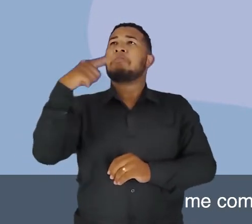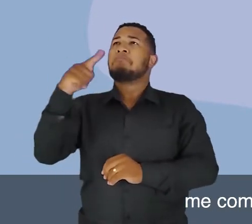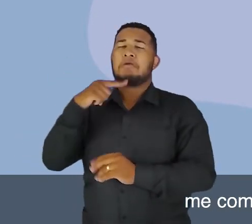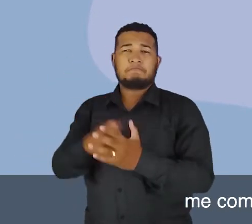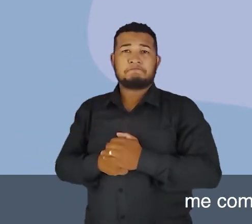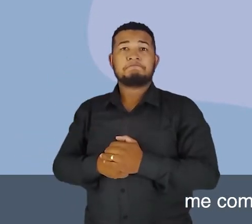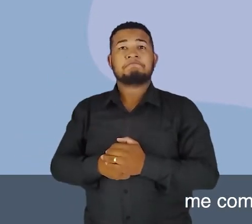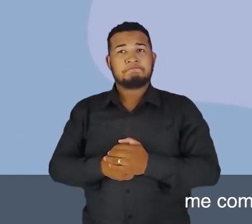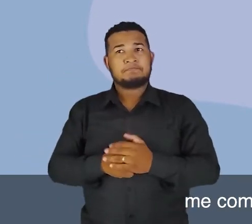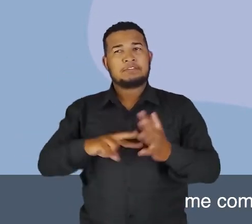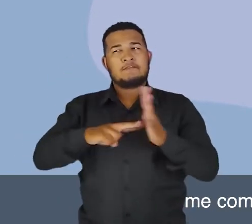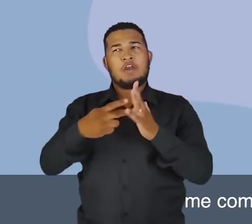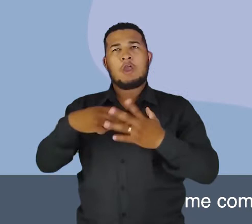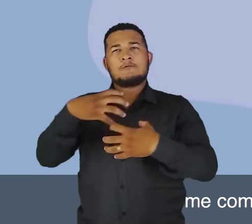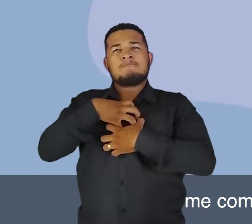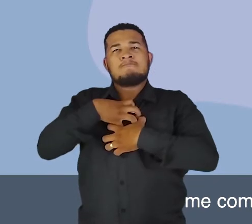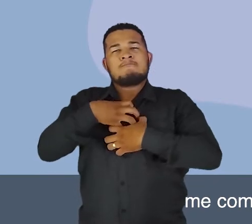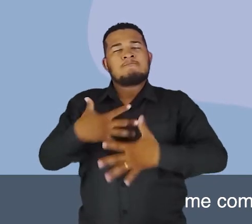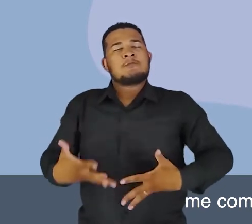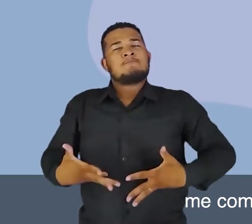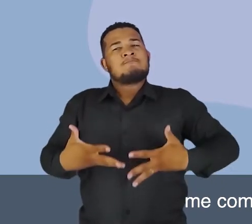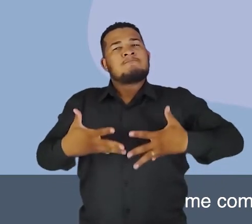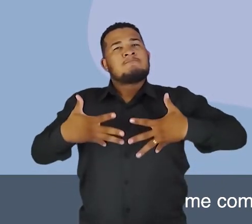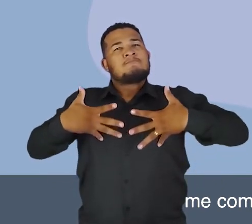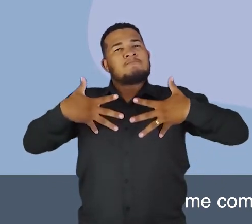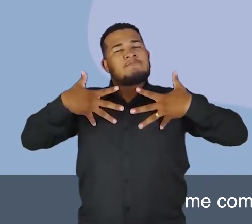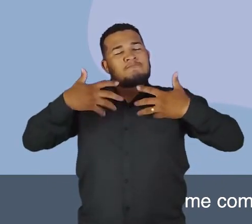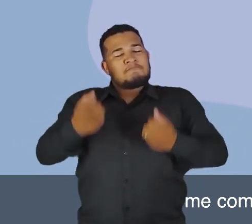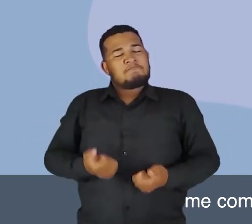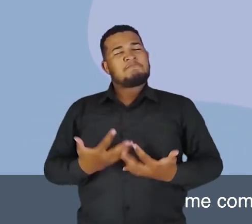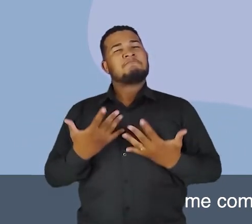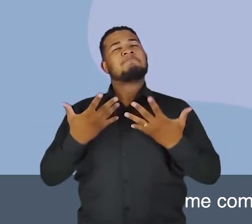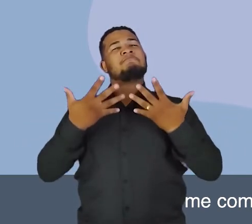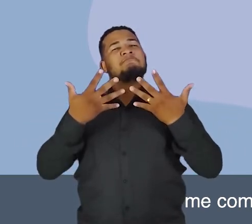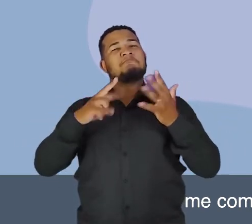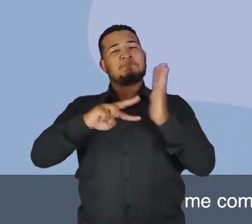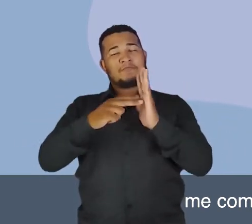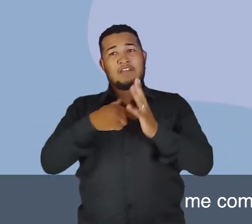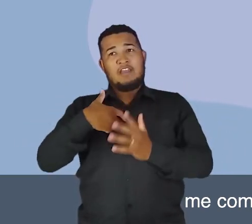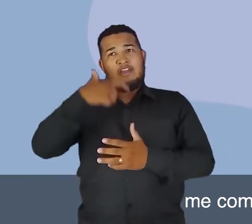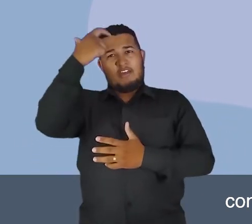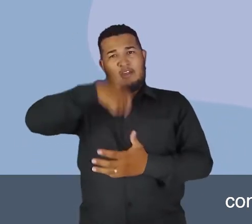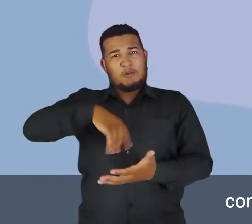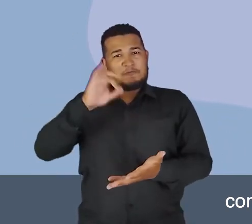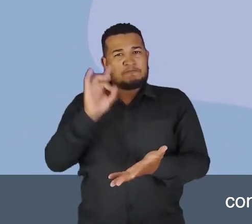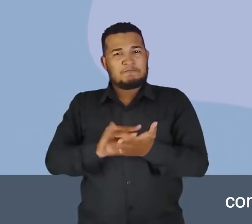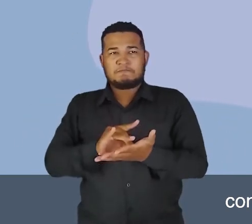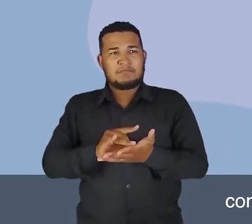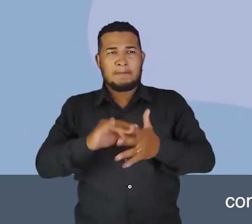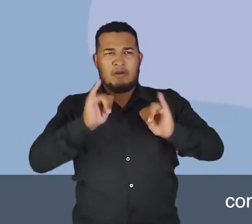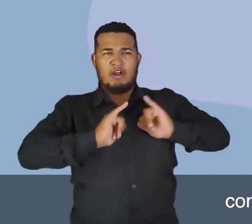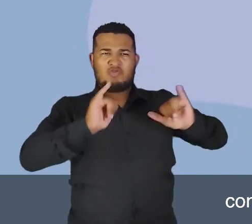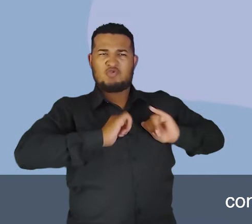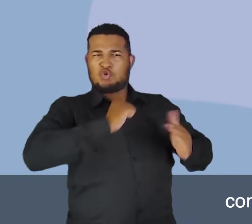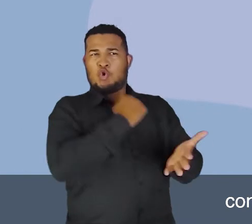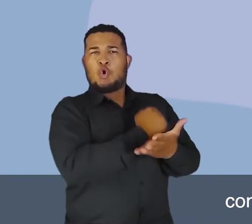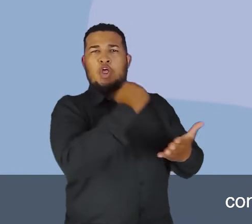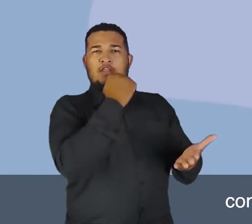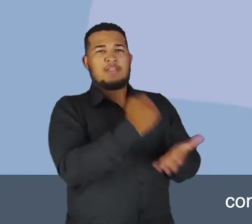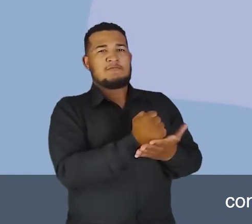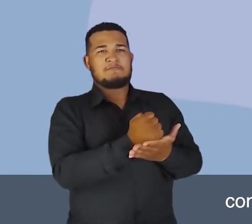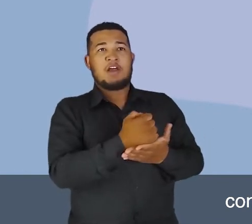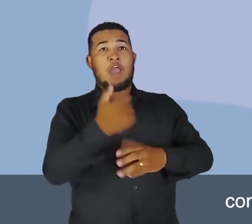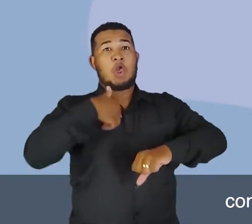me comprazo, tiro glória de minha anulação. Não sou, vê lá, anúncio contratado. Eu é